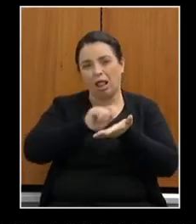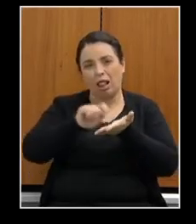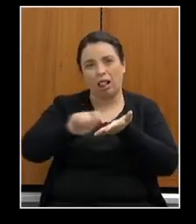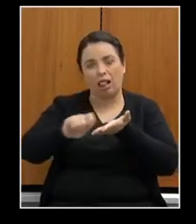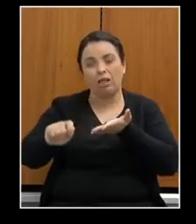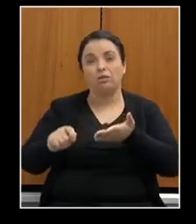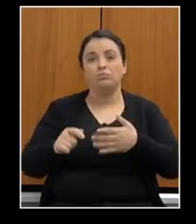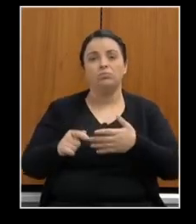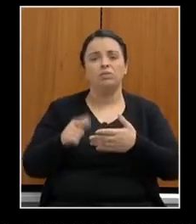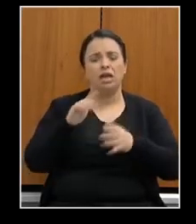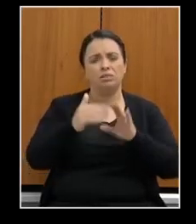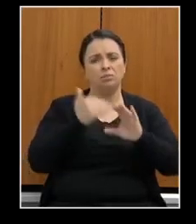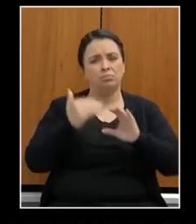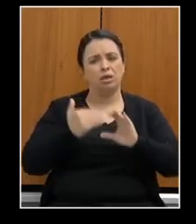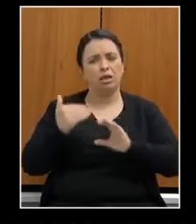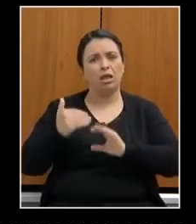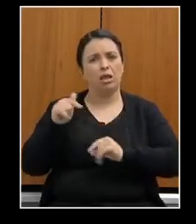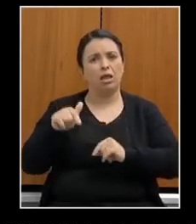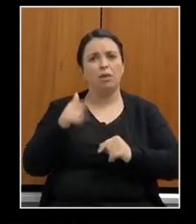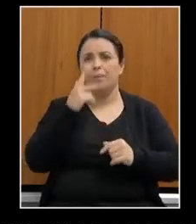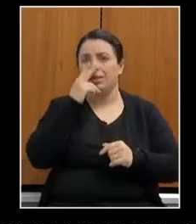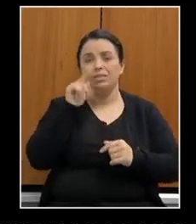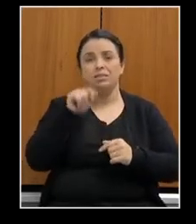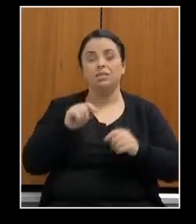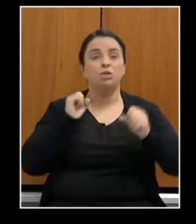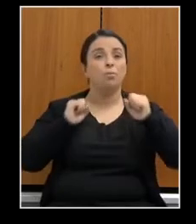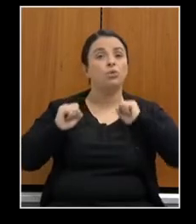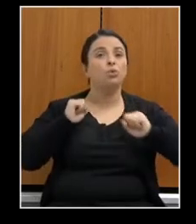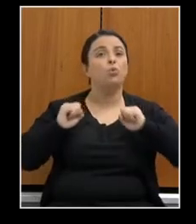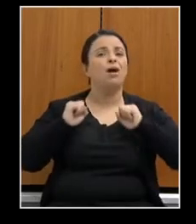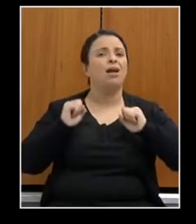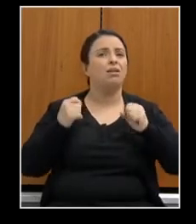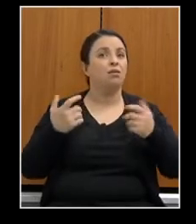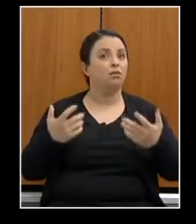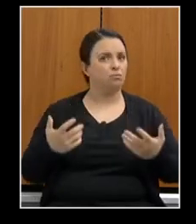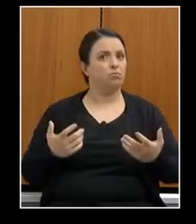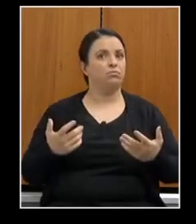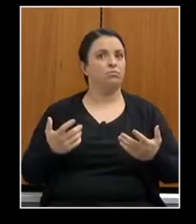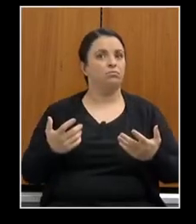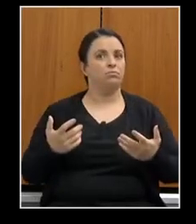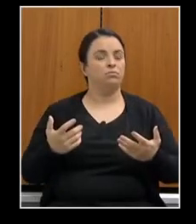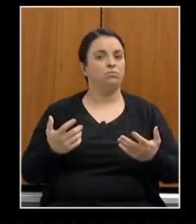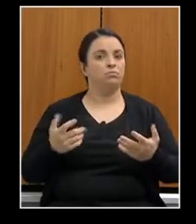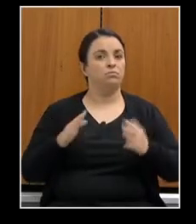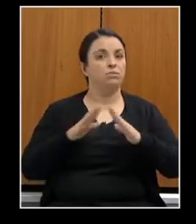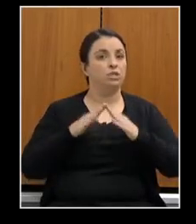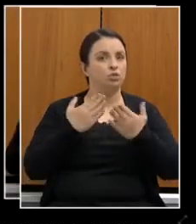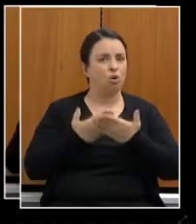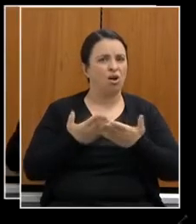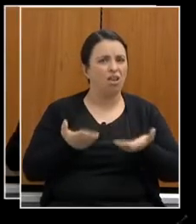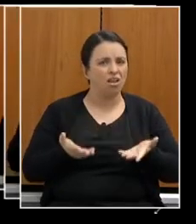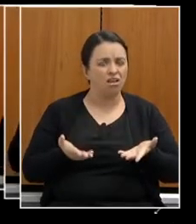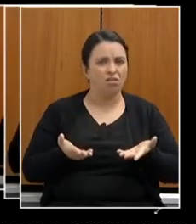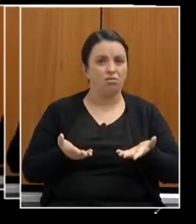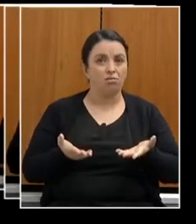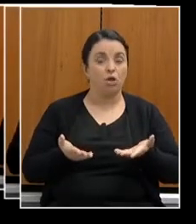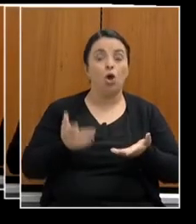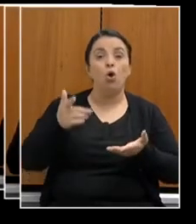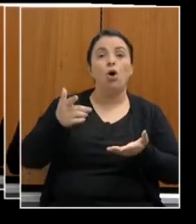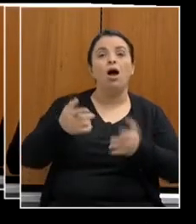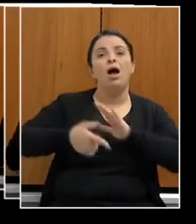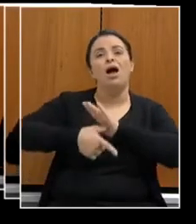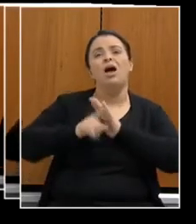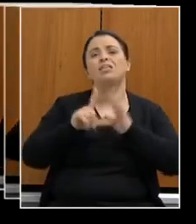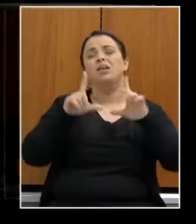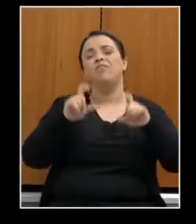questionei disseram que isso é uma toalha da escola é a foto anterior é do kit que